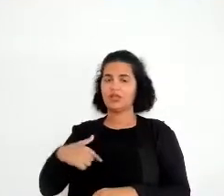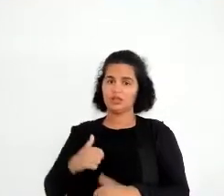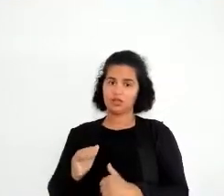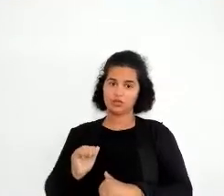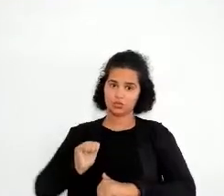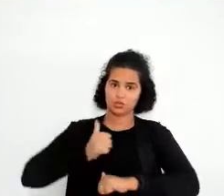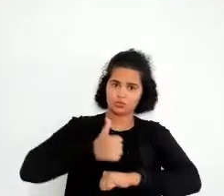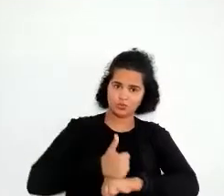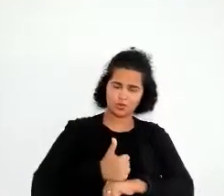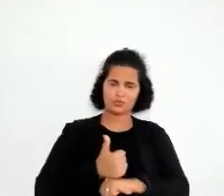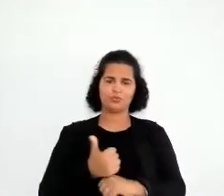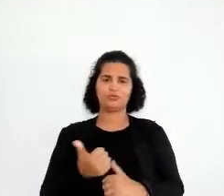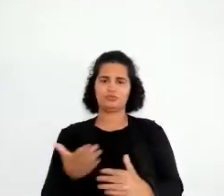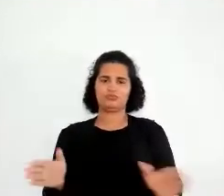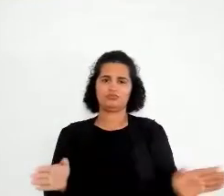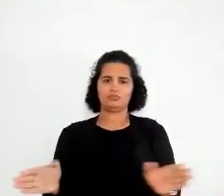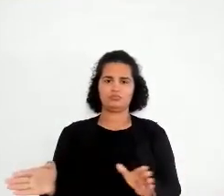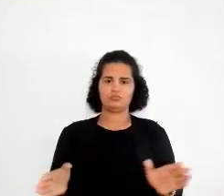2002.